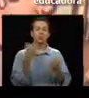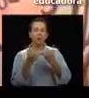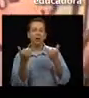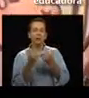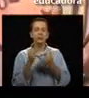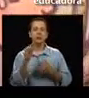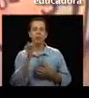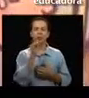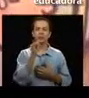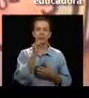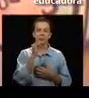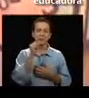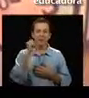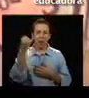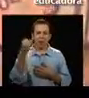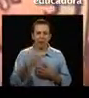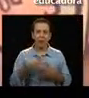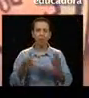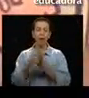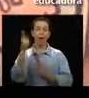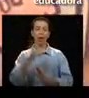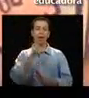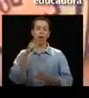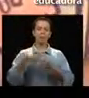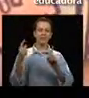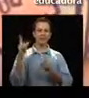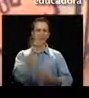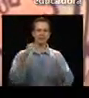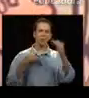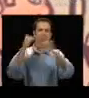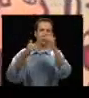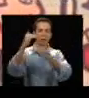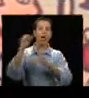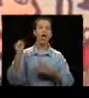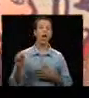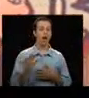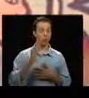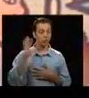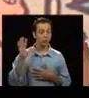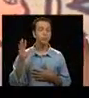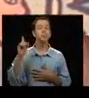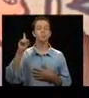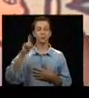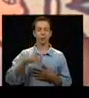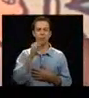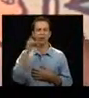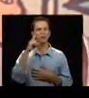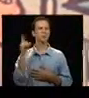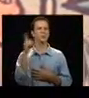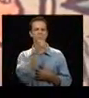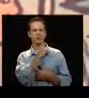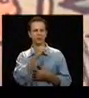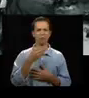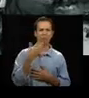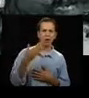é equiparado, tá fazendo? A quantidade que tu ganha é a quantidade que tu tem que pagar. O preço é alto, o preço é